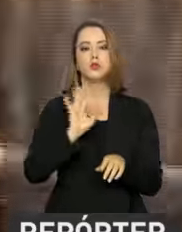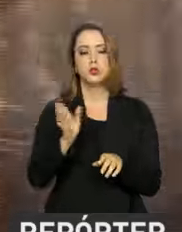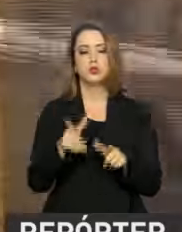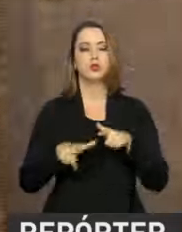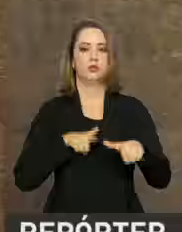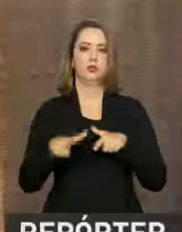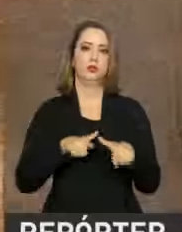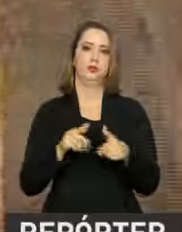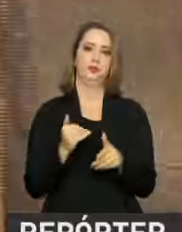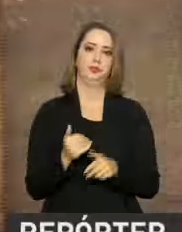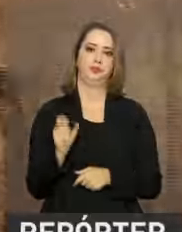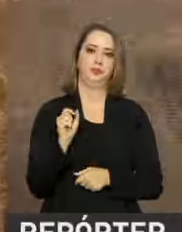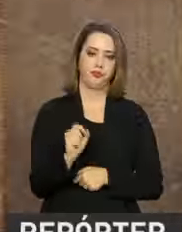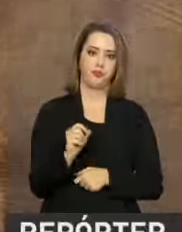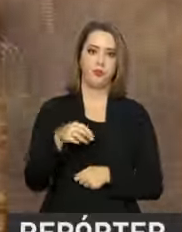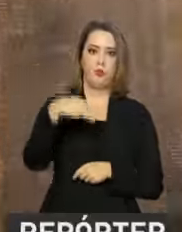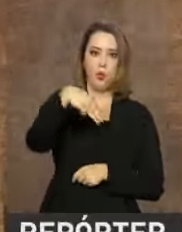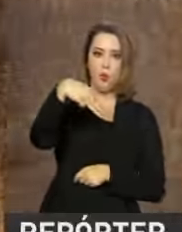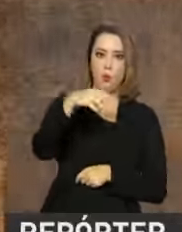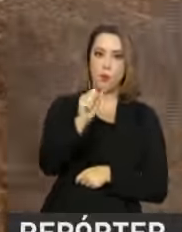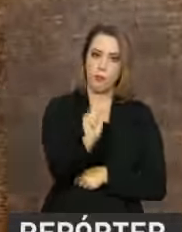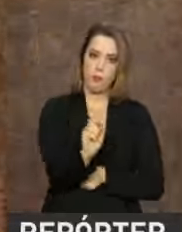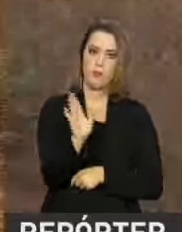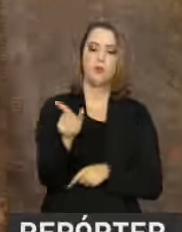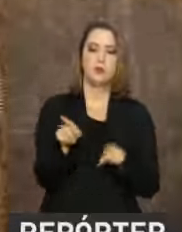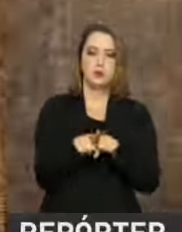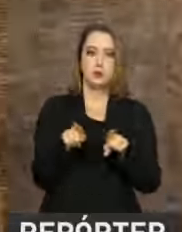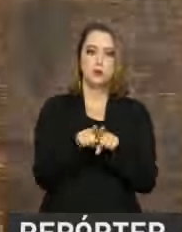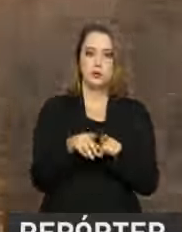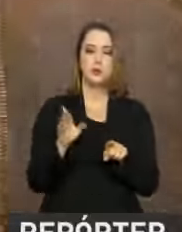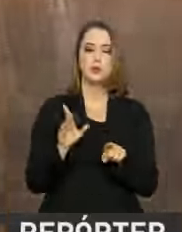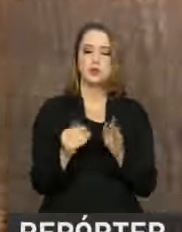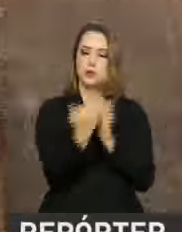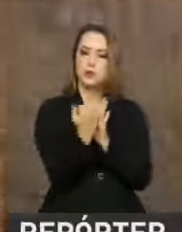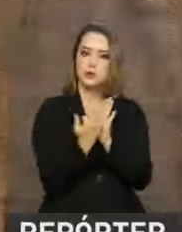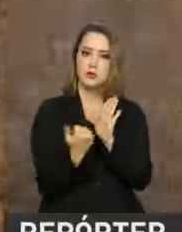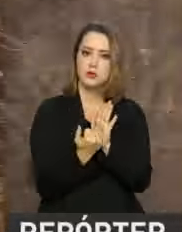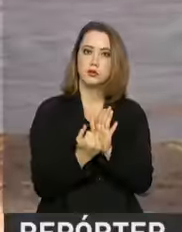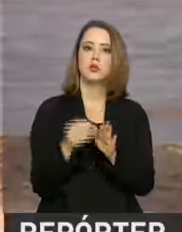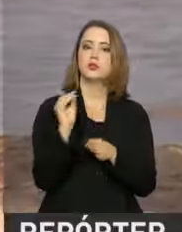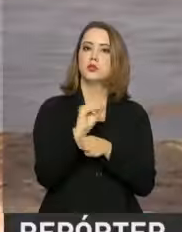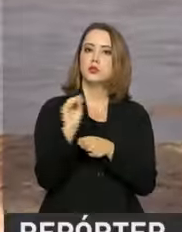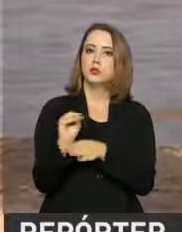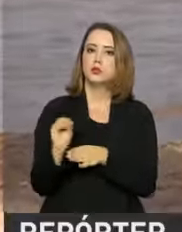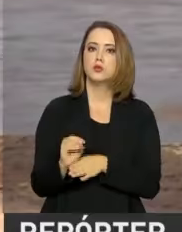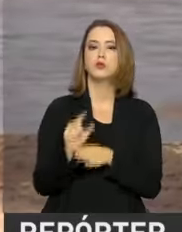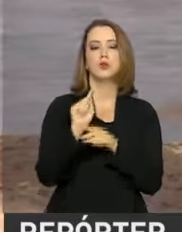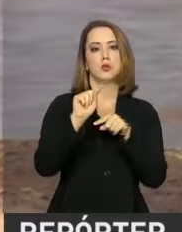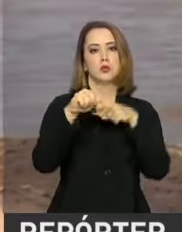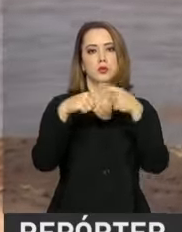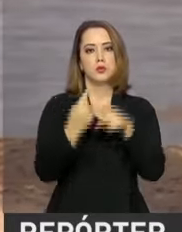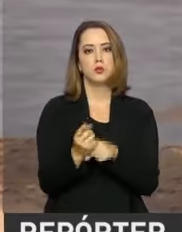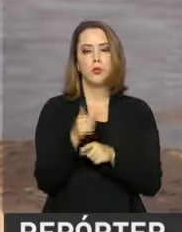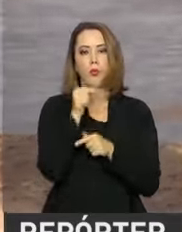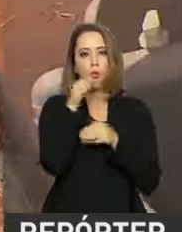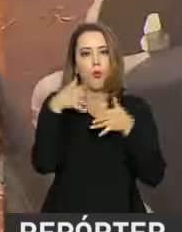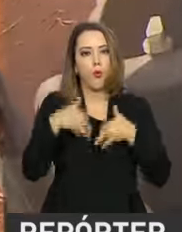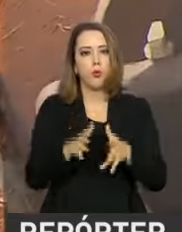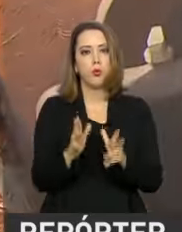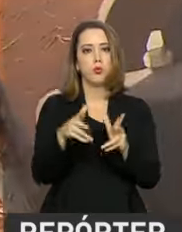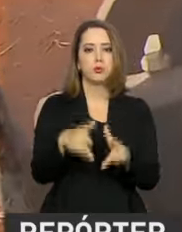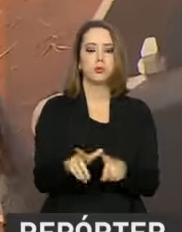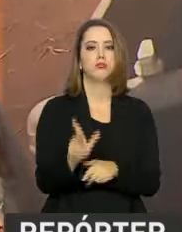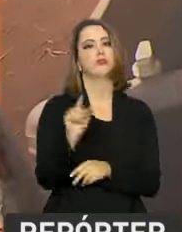O Ministério do Meio Ambiente também tem programas para incentivar a preservação da Caatinga, a revitalizar bacias hidrográficas